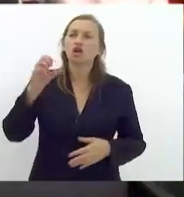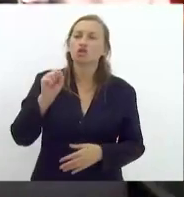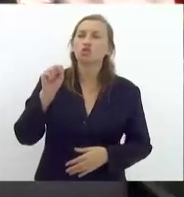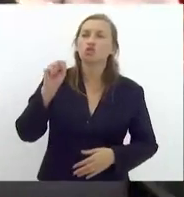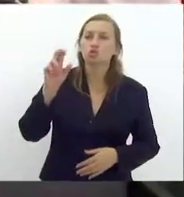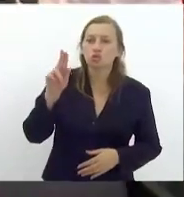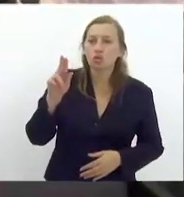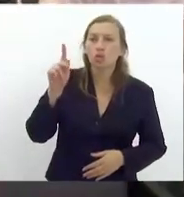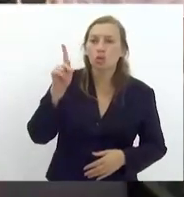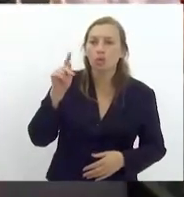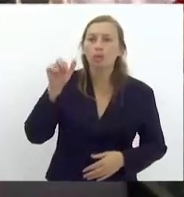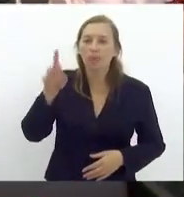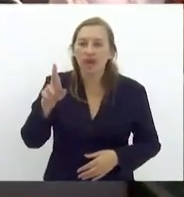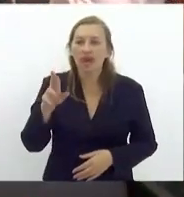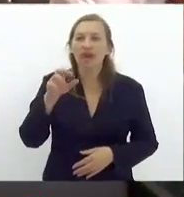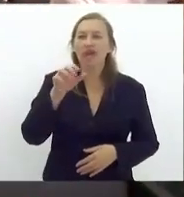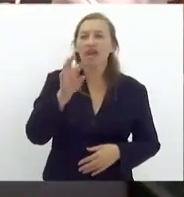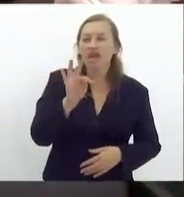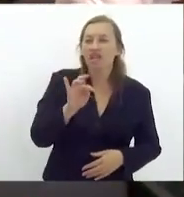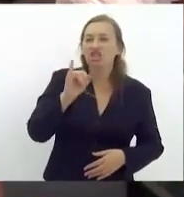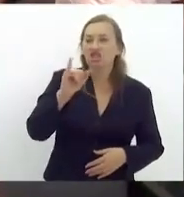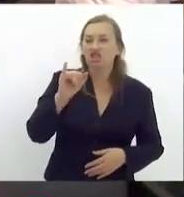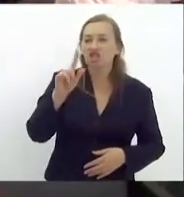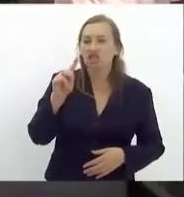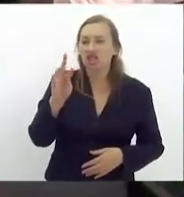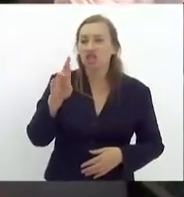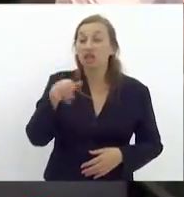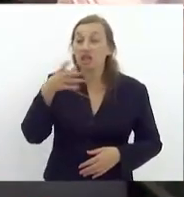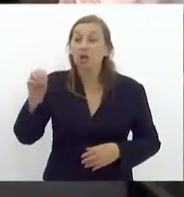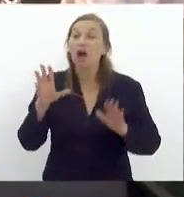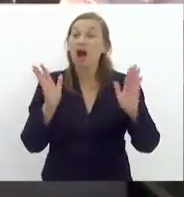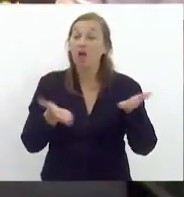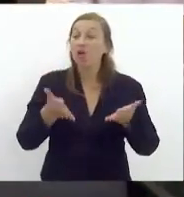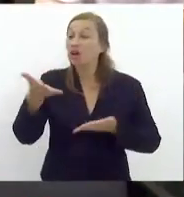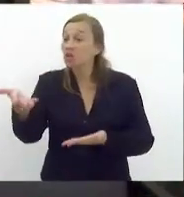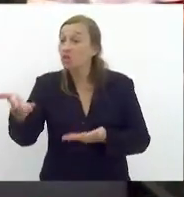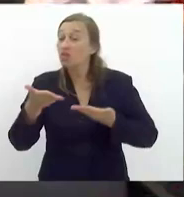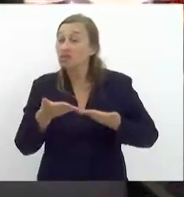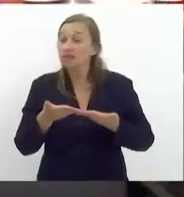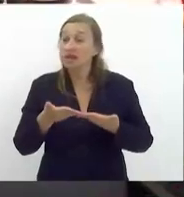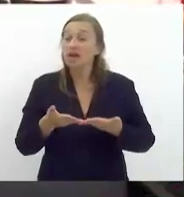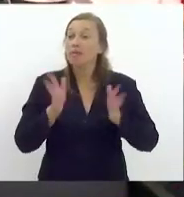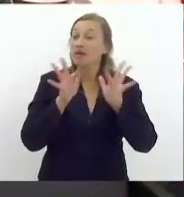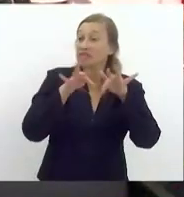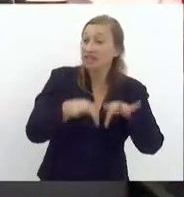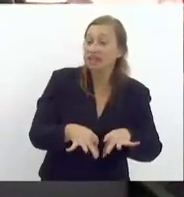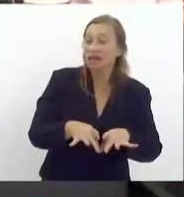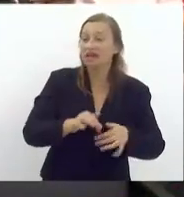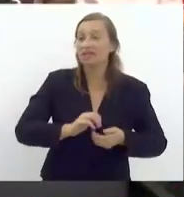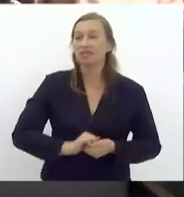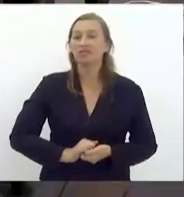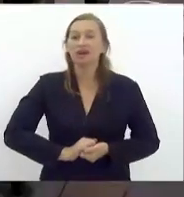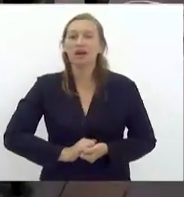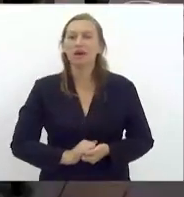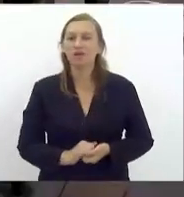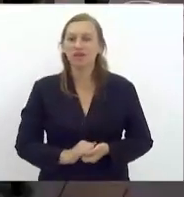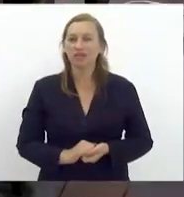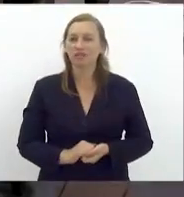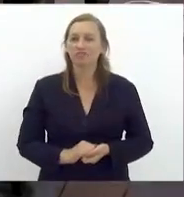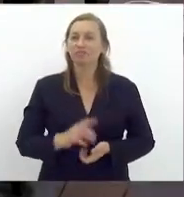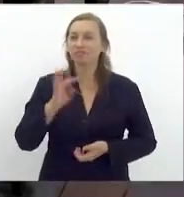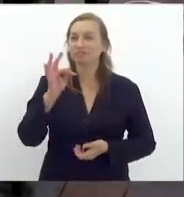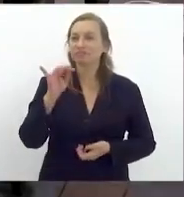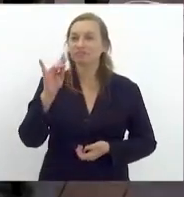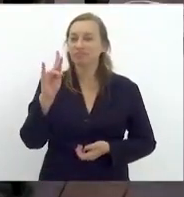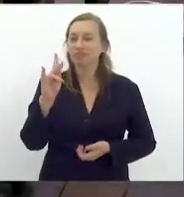grande parceirão Tigrão e agora quero chamar é para encerrar a Tais que vai